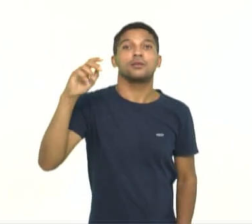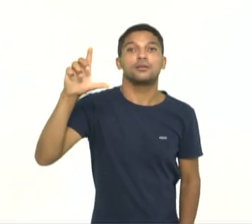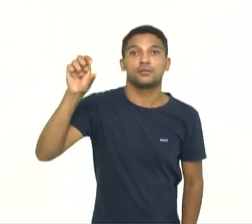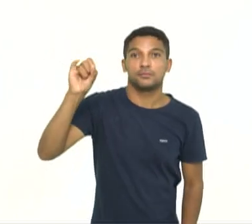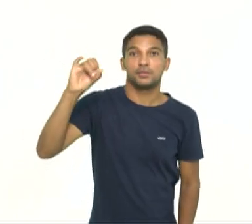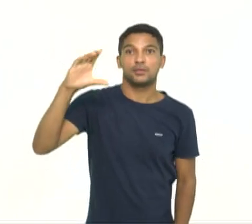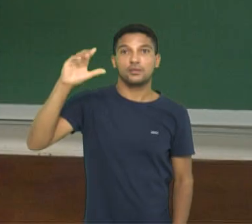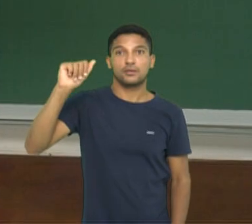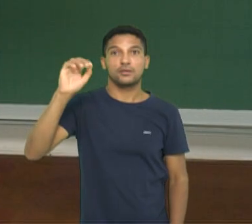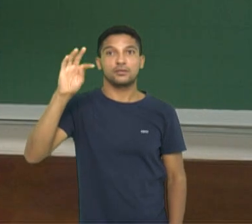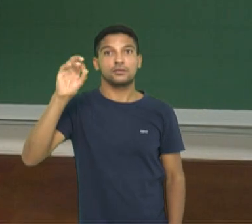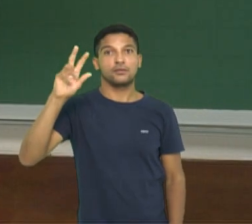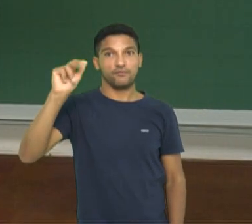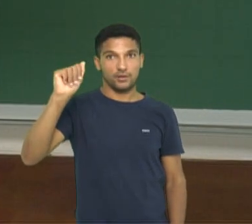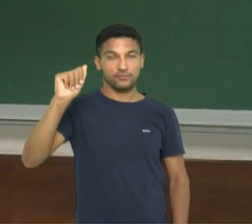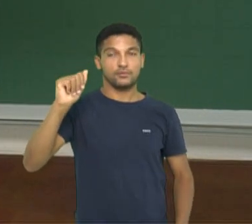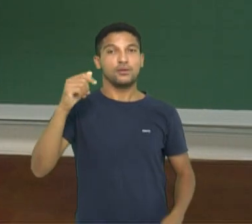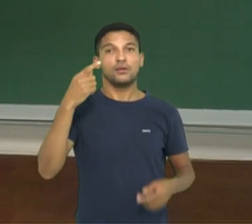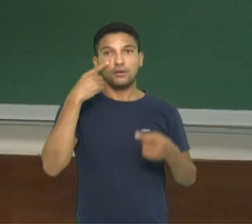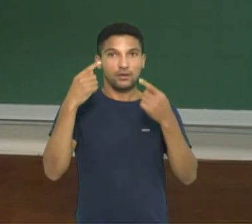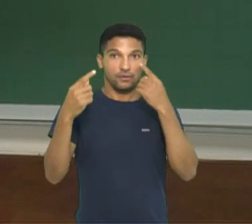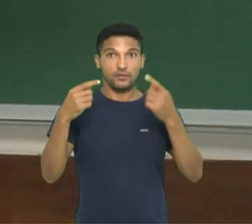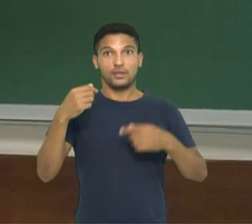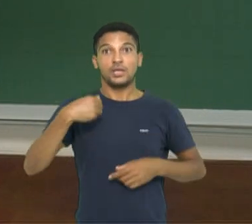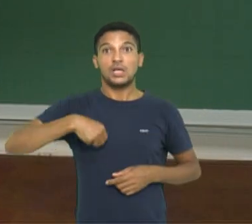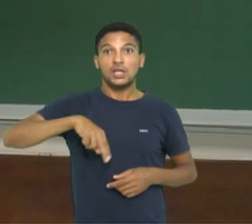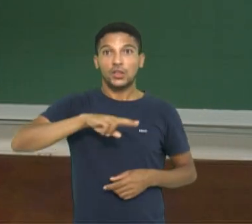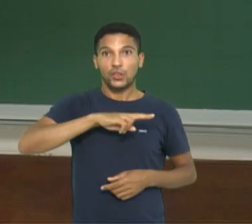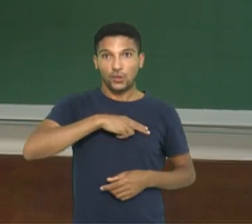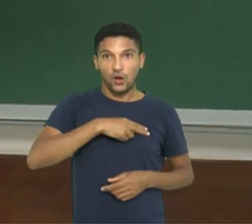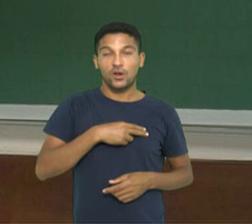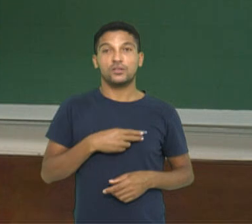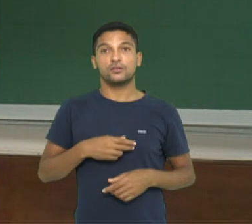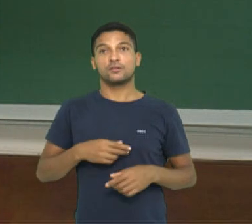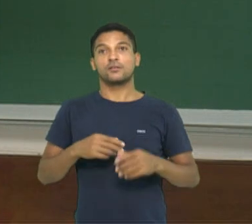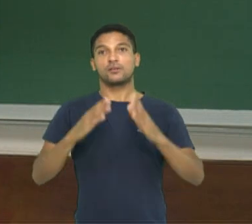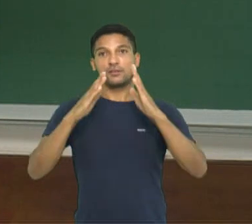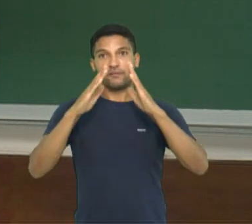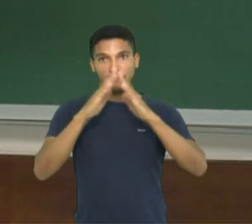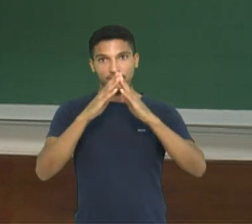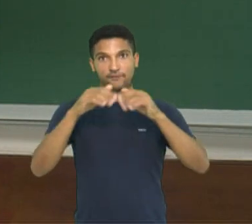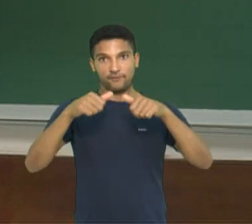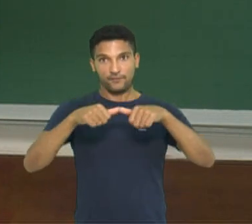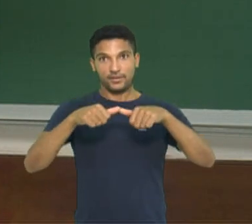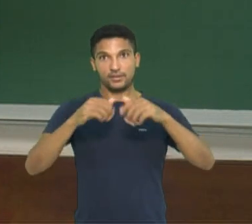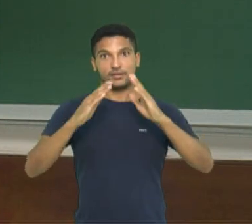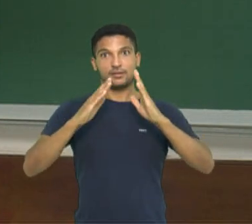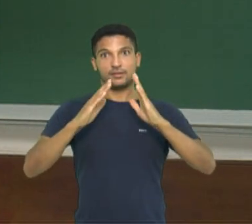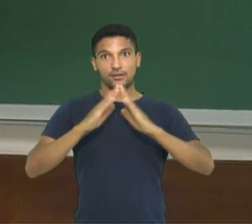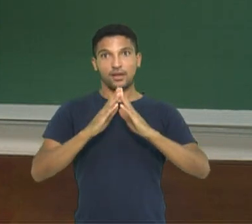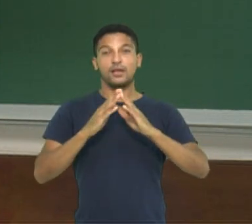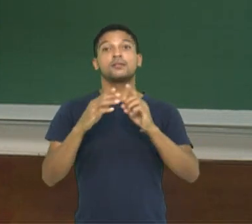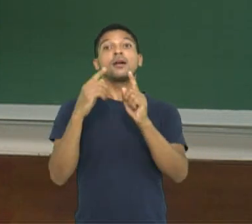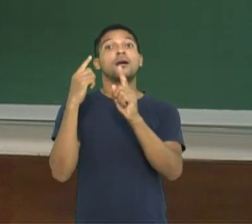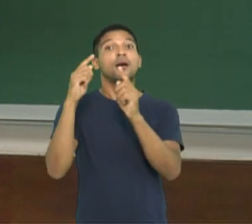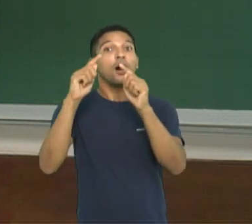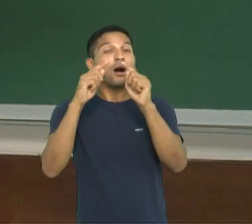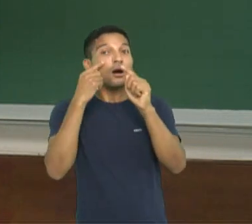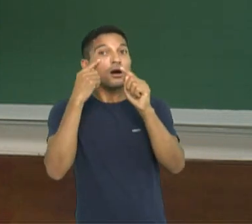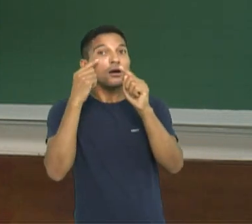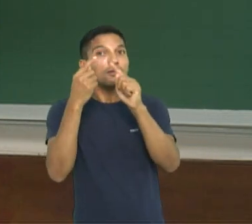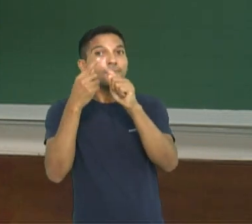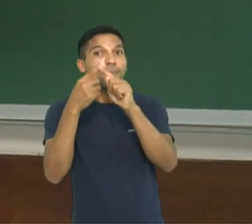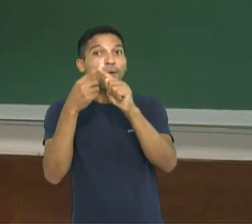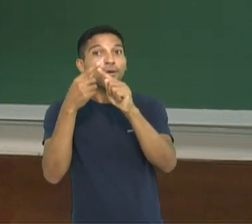precisamos nos proteger, nos prevenir. Então, porque indica ali uma explicação do motivo de estarmos em casa, né? Então,